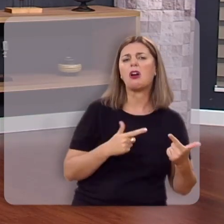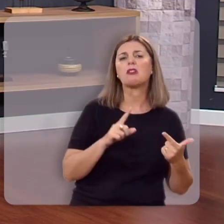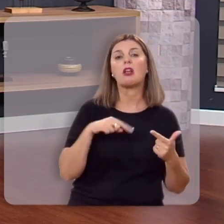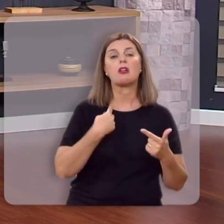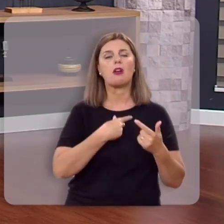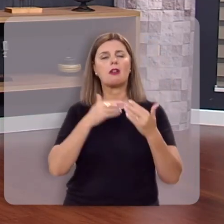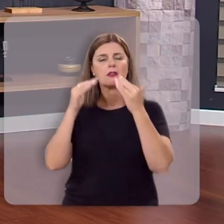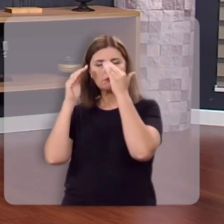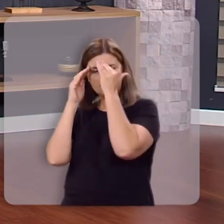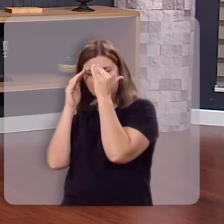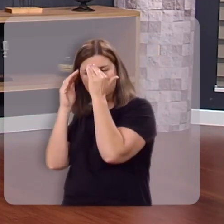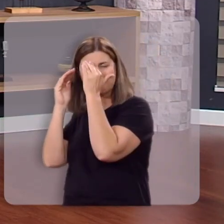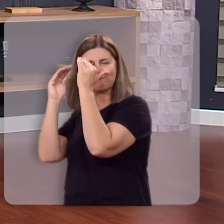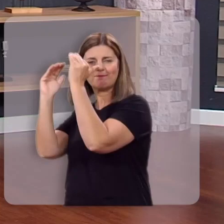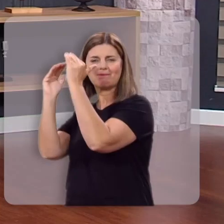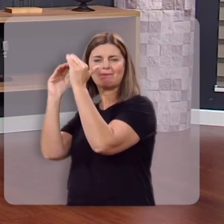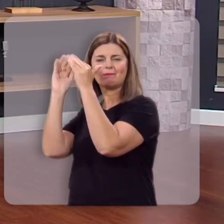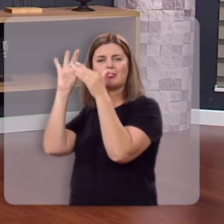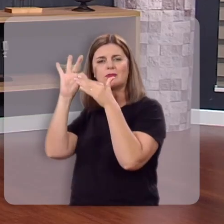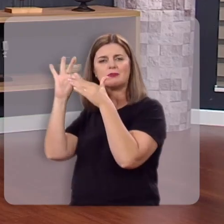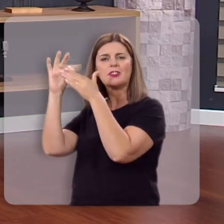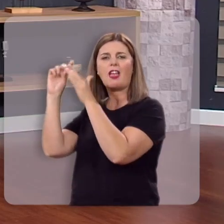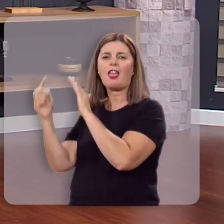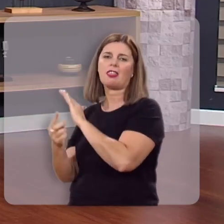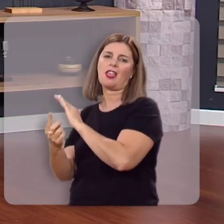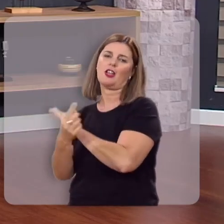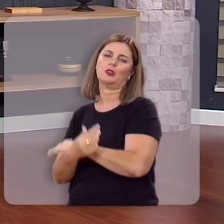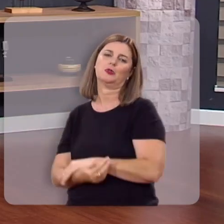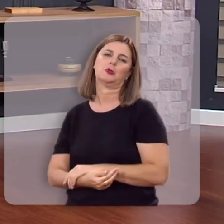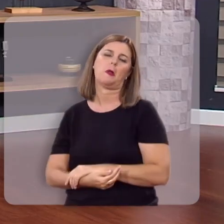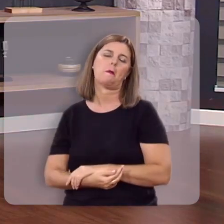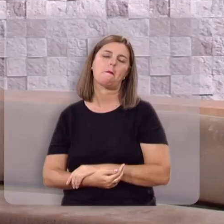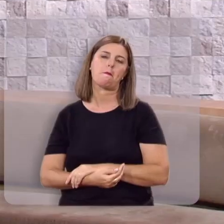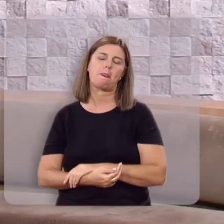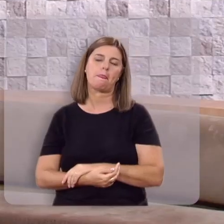sermos governados por princípios eternos.